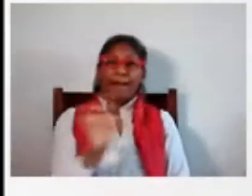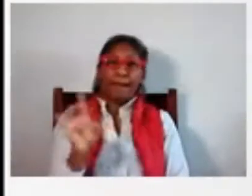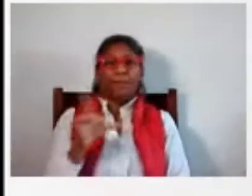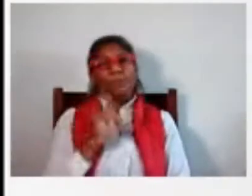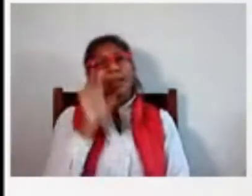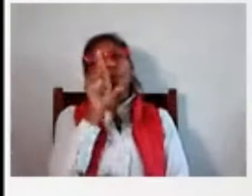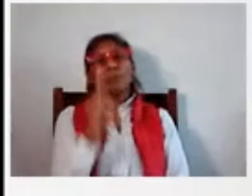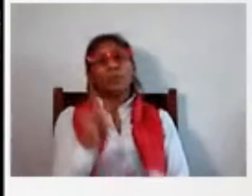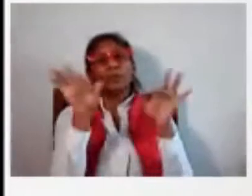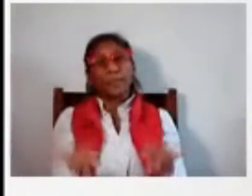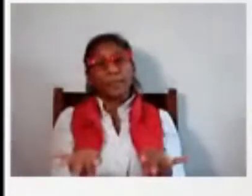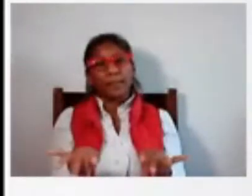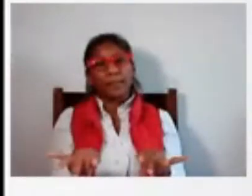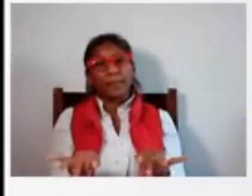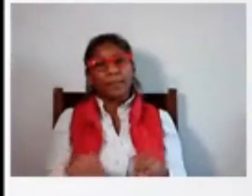resultado final.